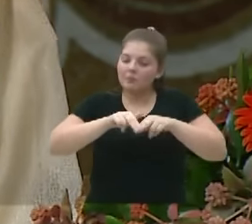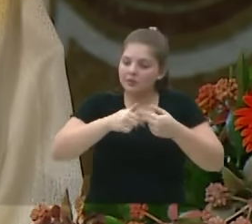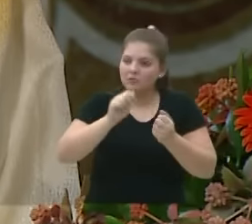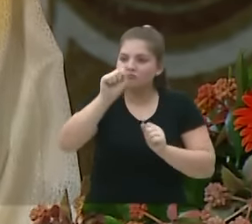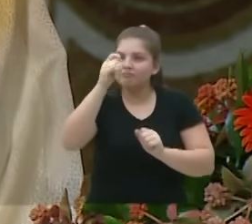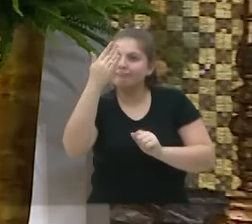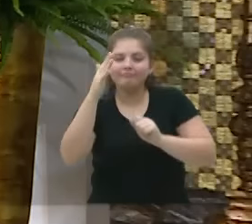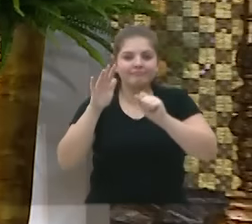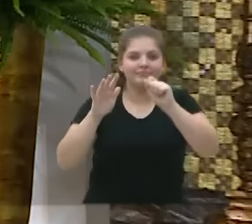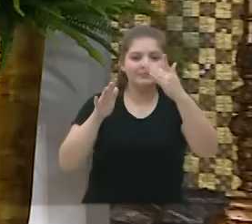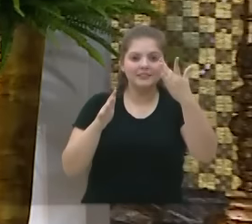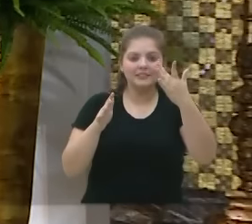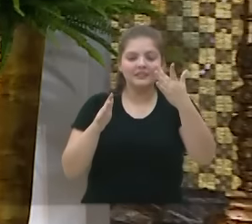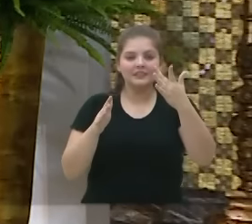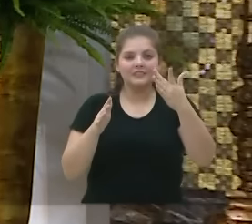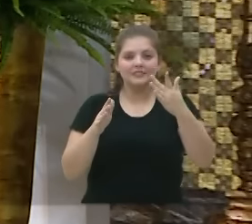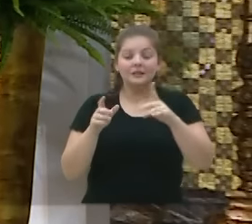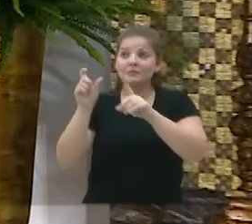acompanhavam.